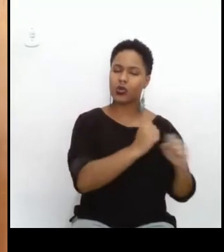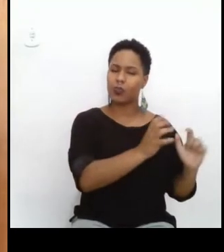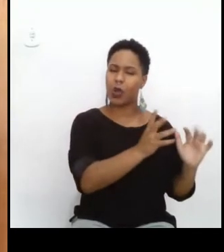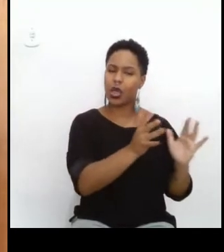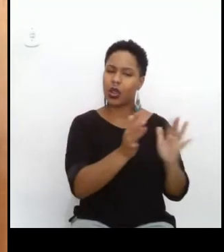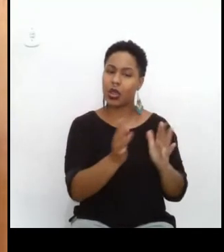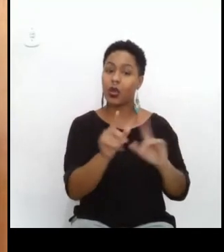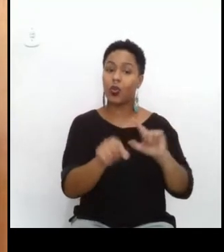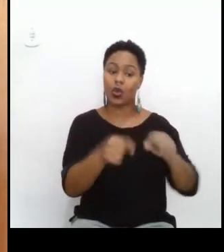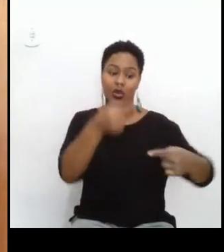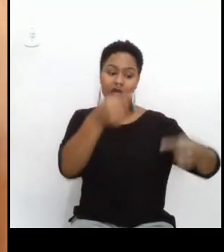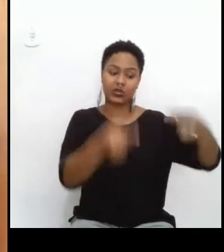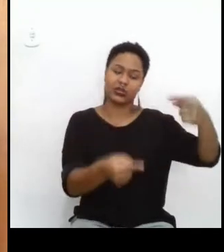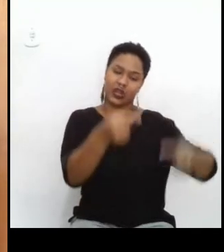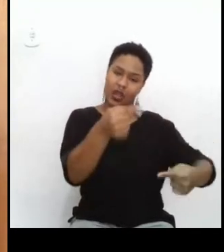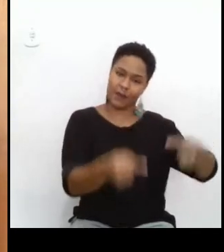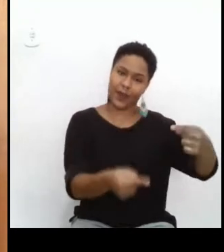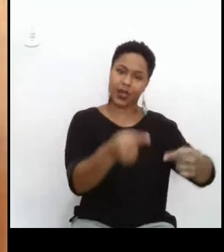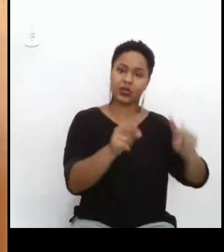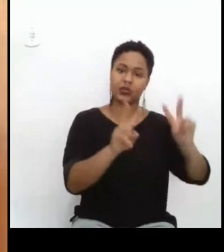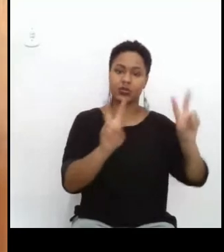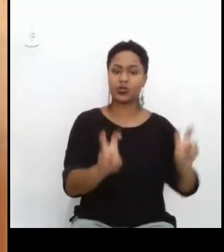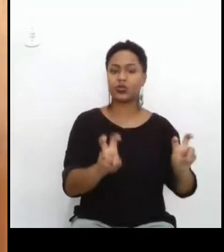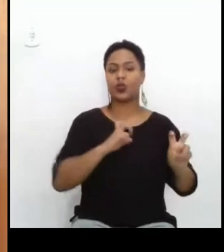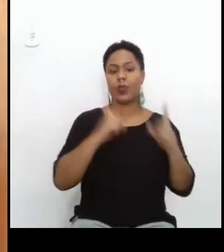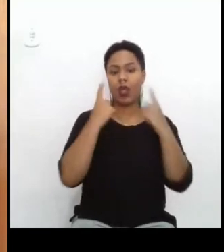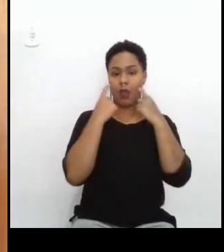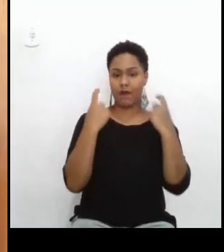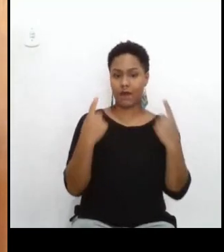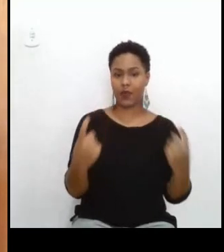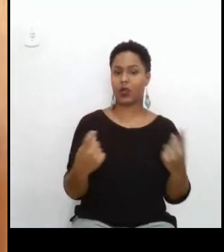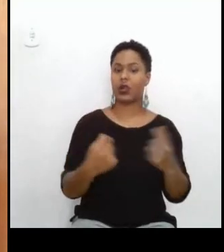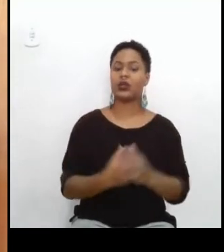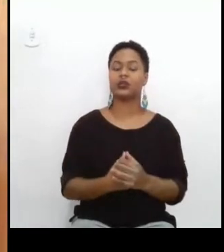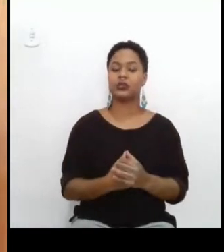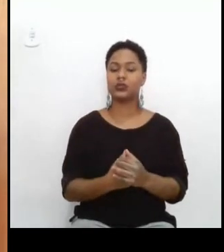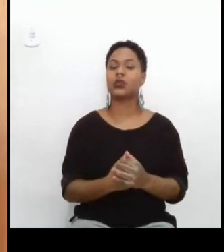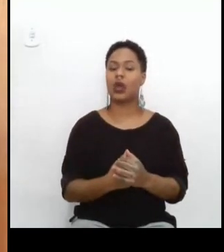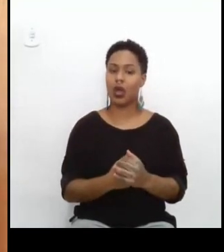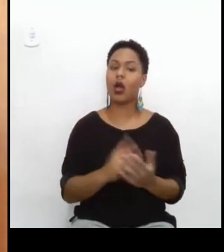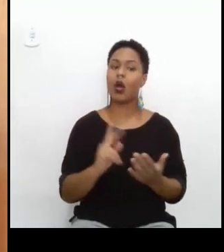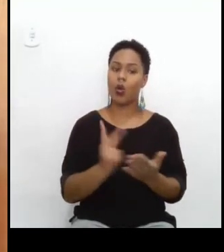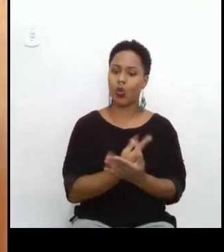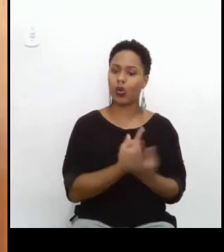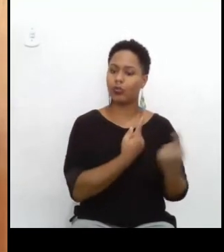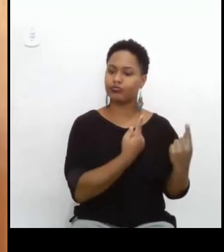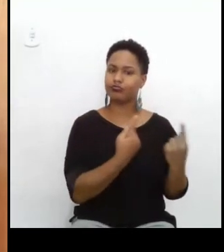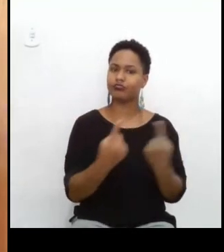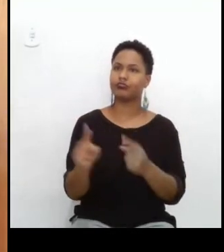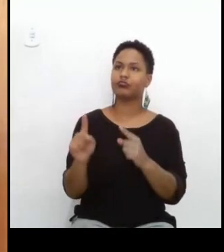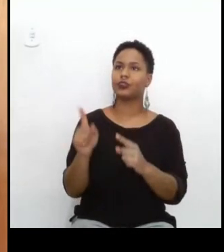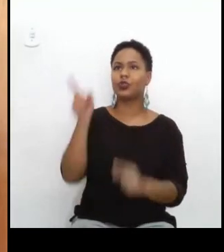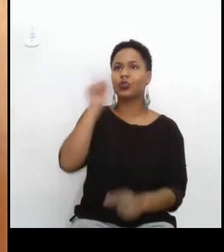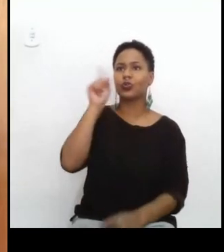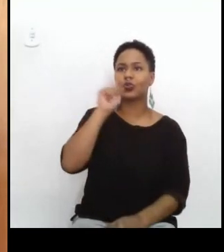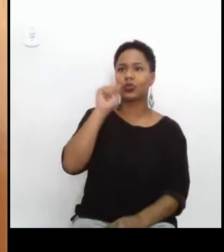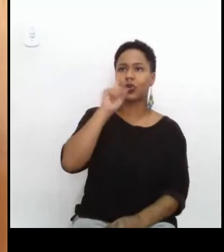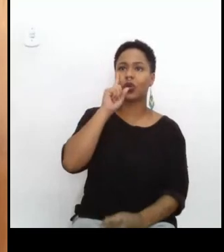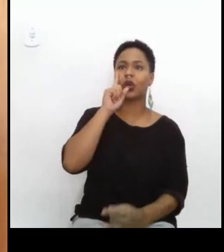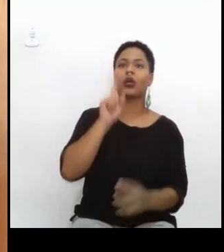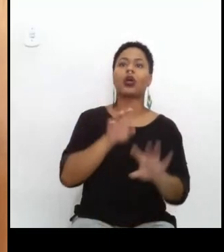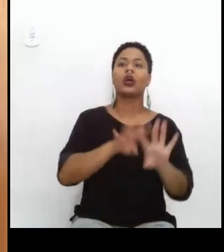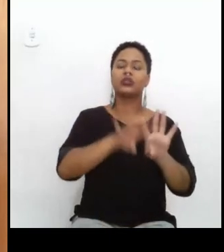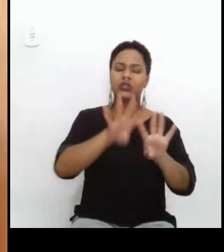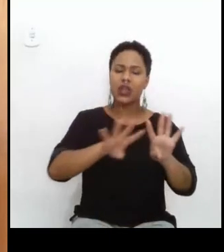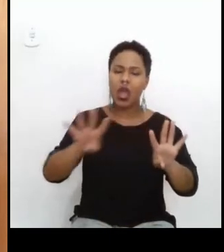não é sobre a violência que experimentam aliar e olha residência da pessoa que genérico sistema tributário e na ausência